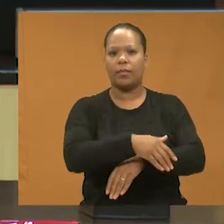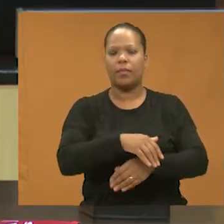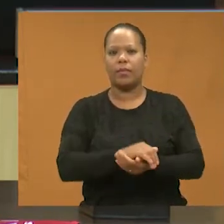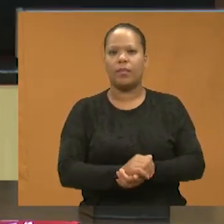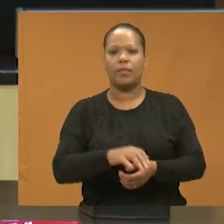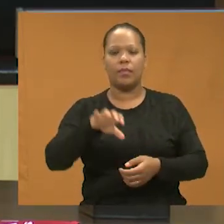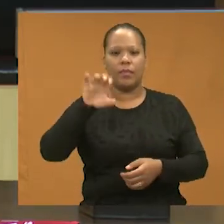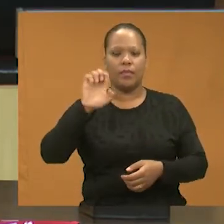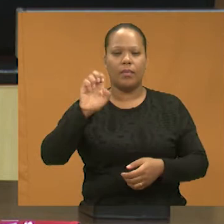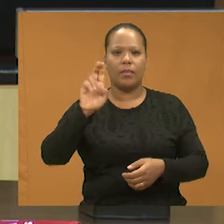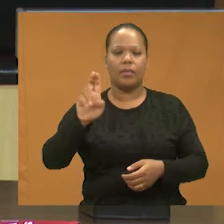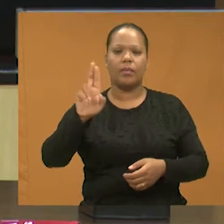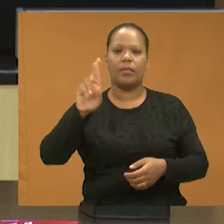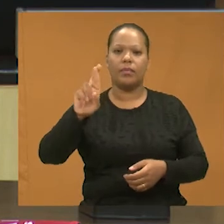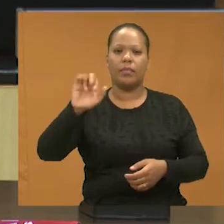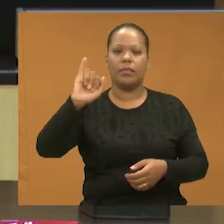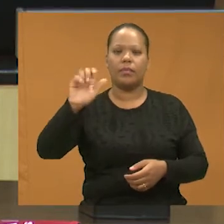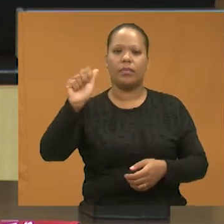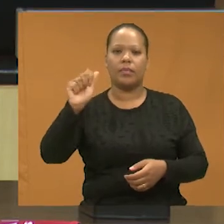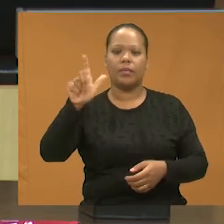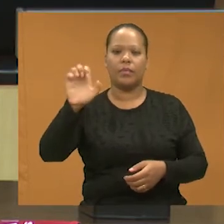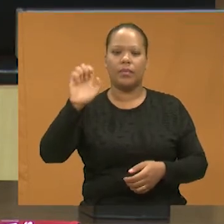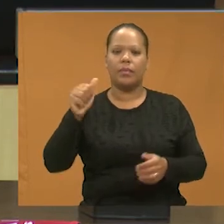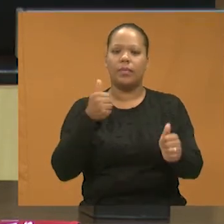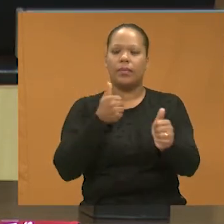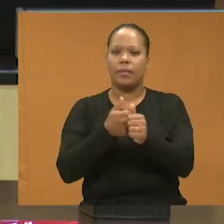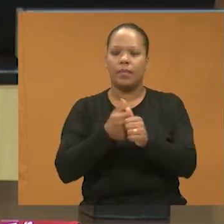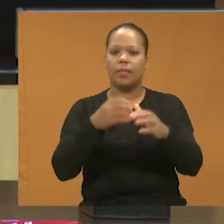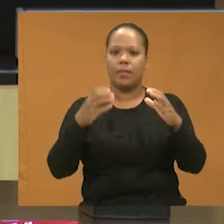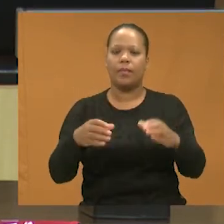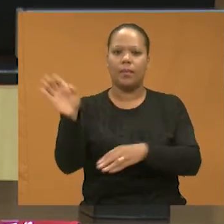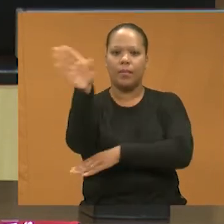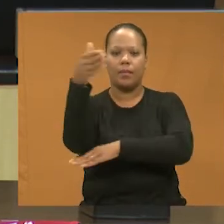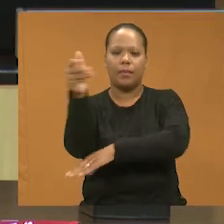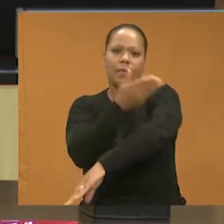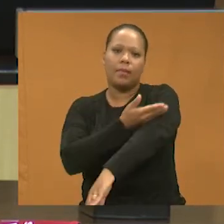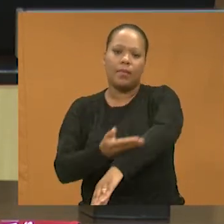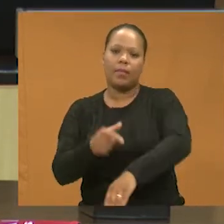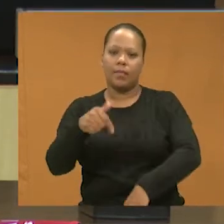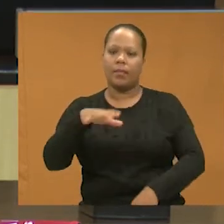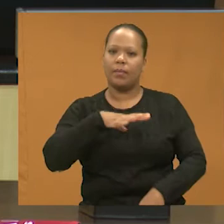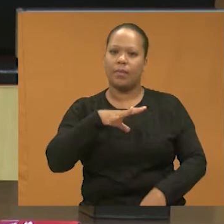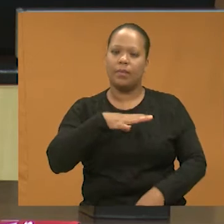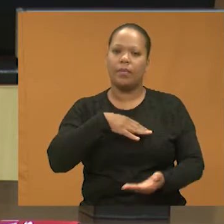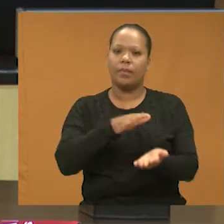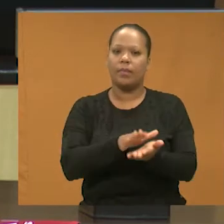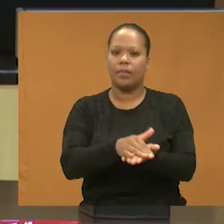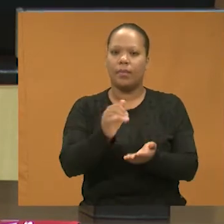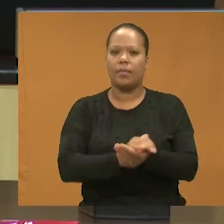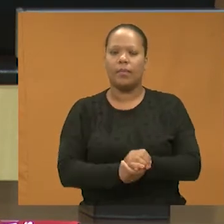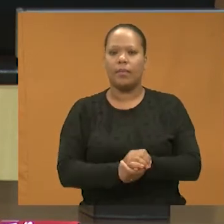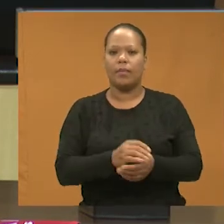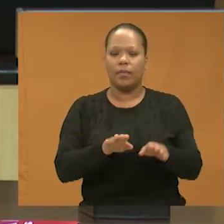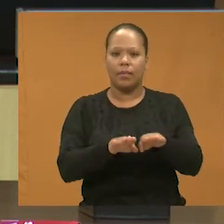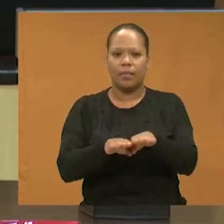General Euriales Jesus Zerbini, na altura do bairro Bandeira Branca, neste município, para a área de recuo existente a